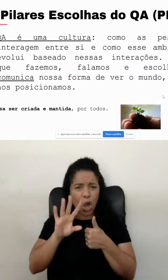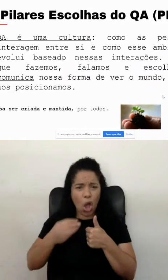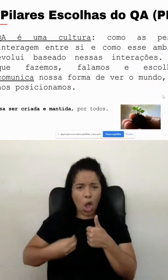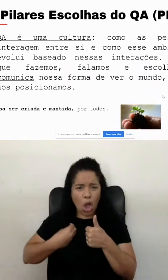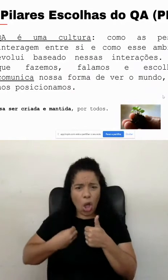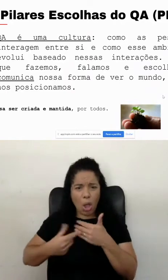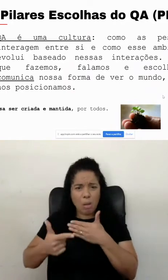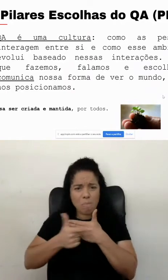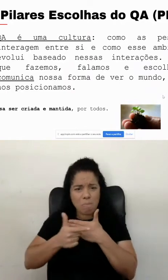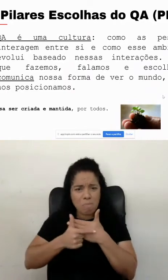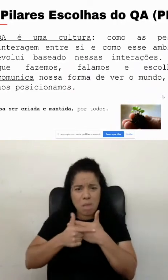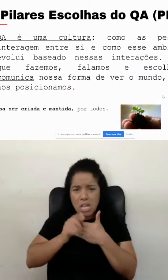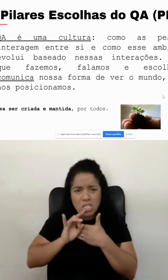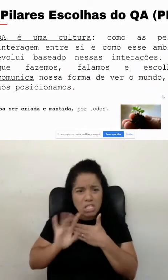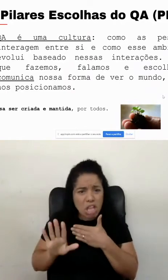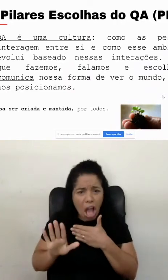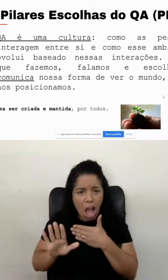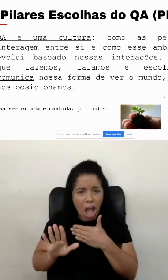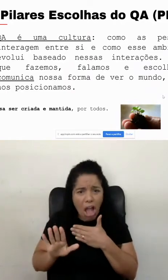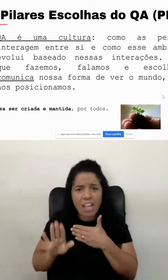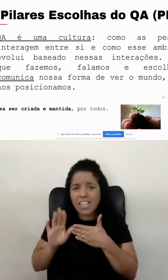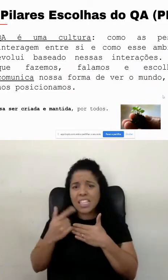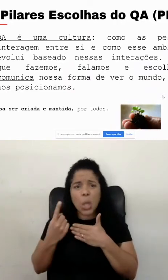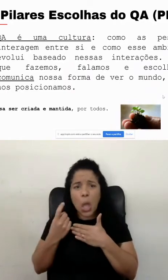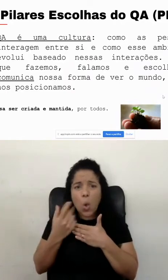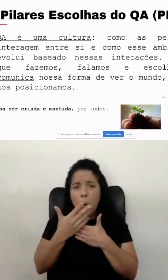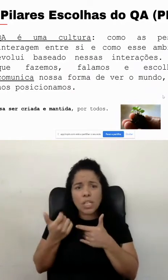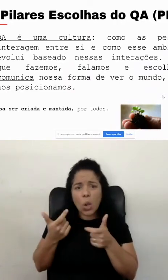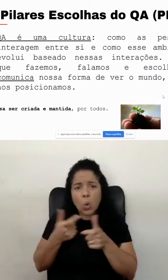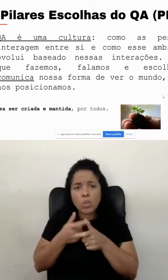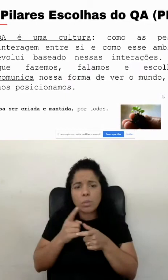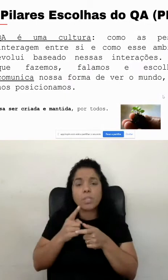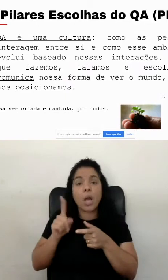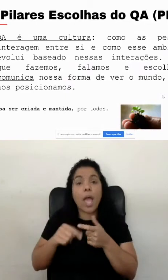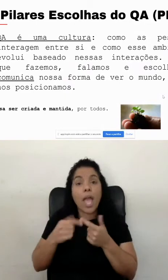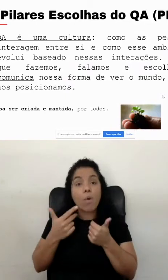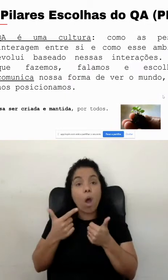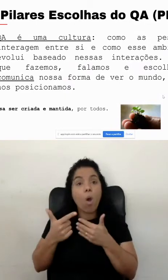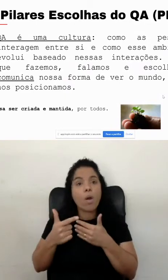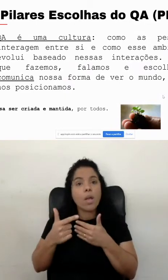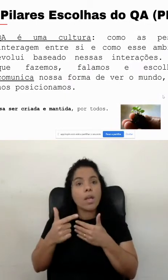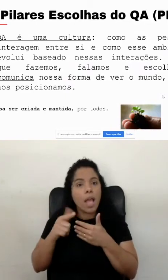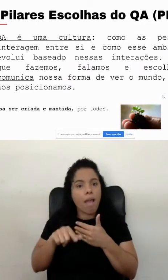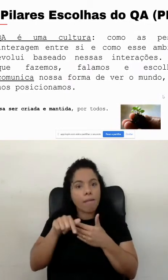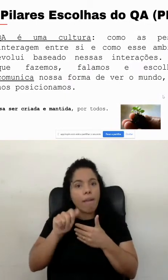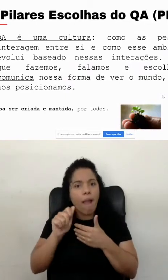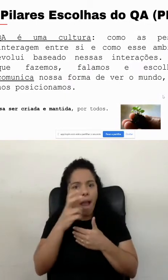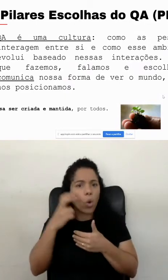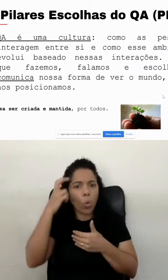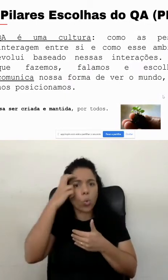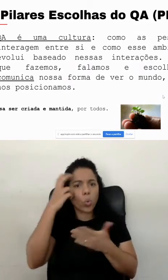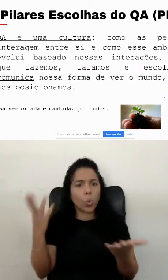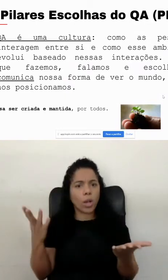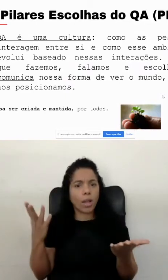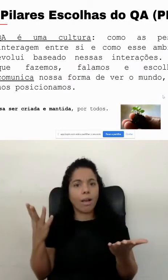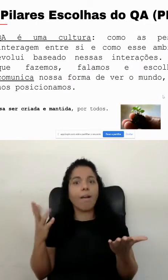só um cargo, não é algo único e pequenininho, é uma cultura mesmo, é algo em que